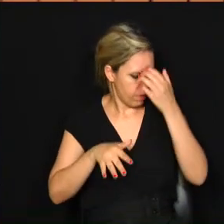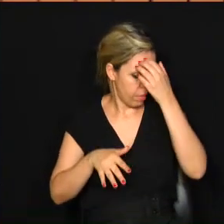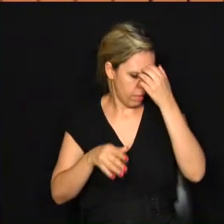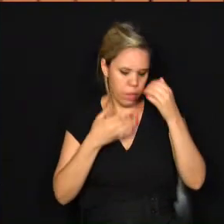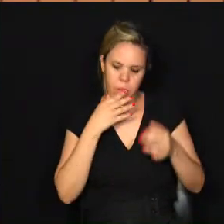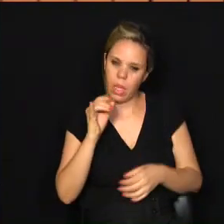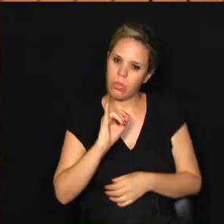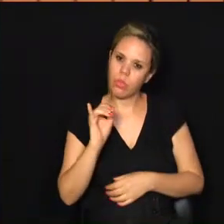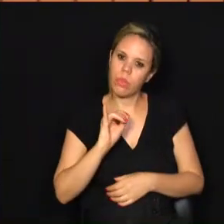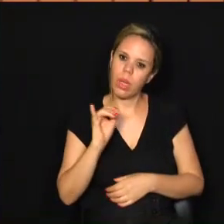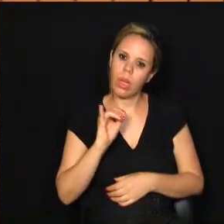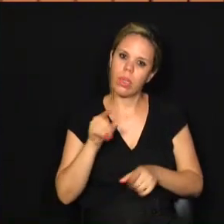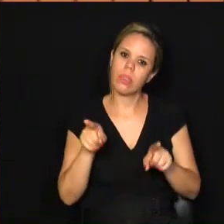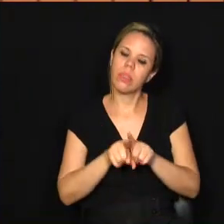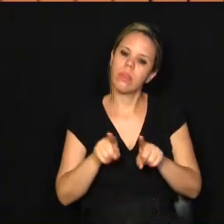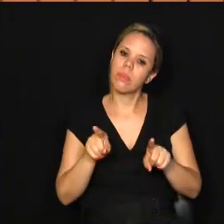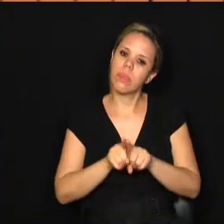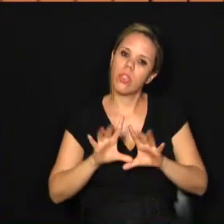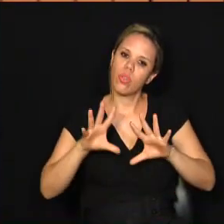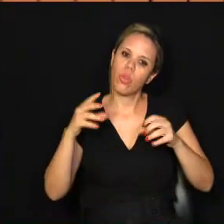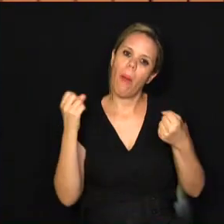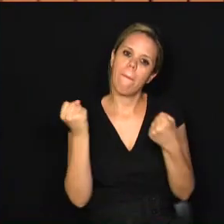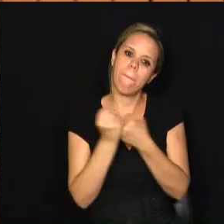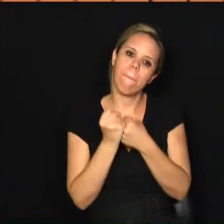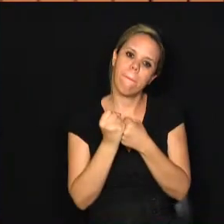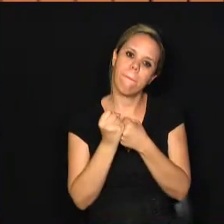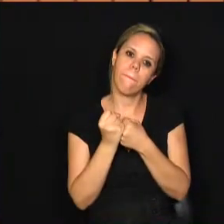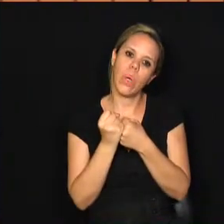Indaiatuba, também dando todo o seu apoio